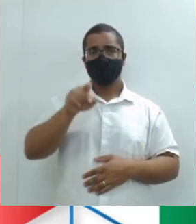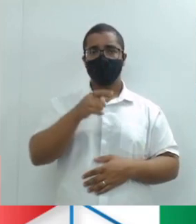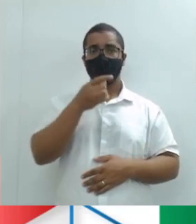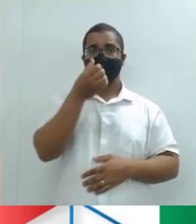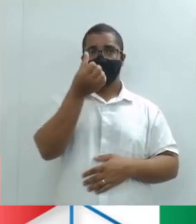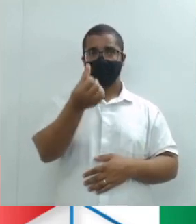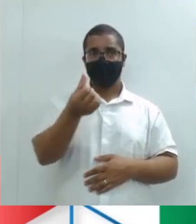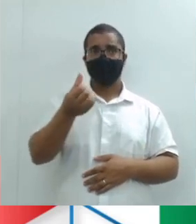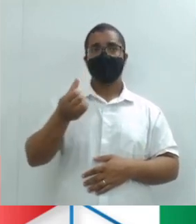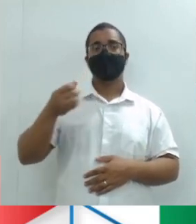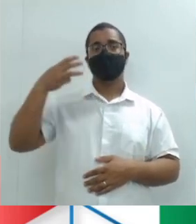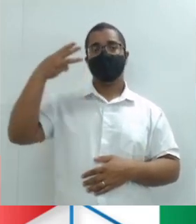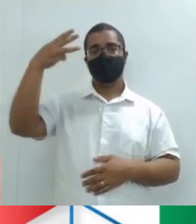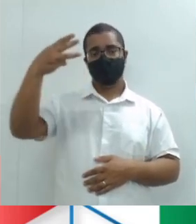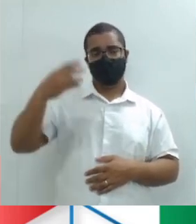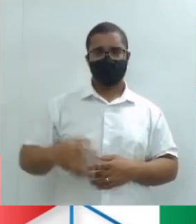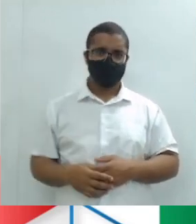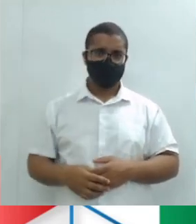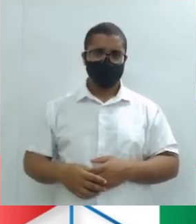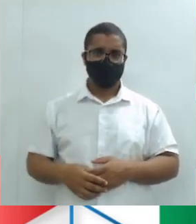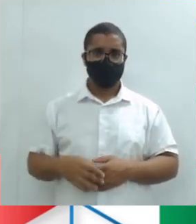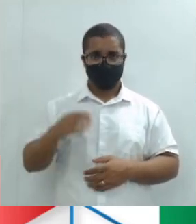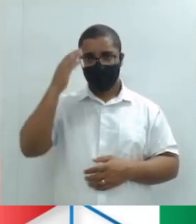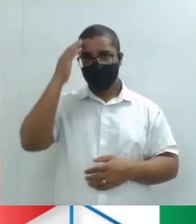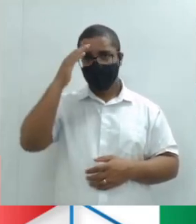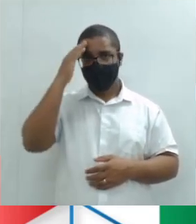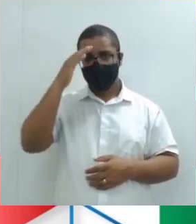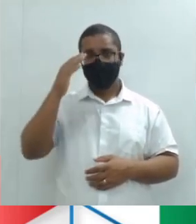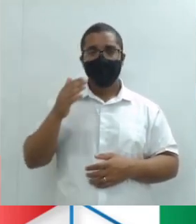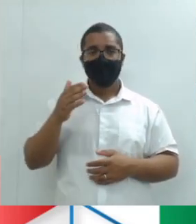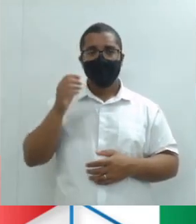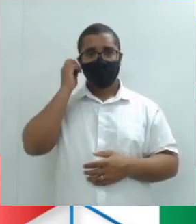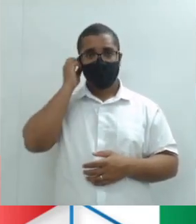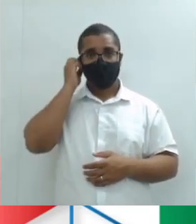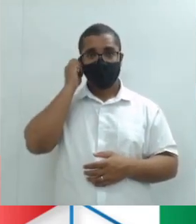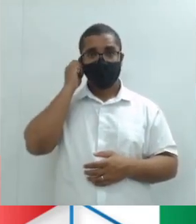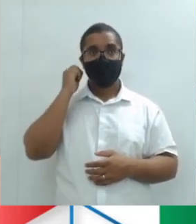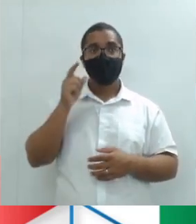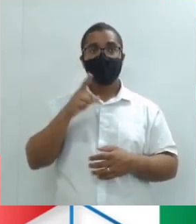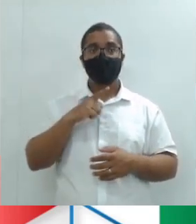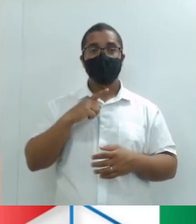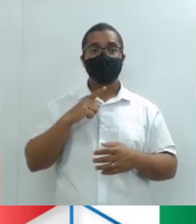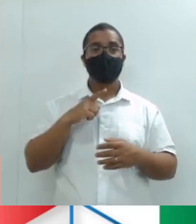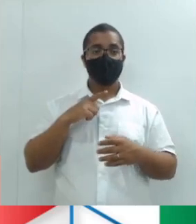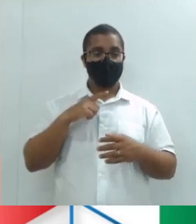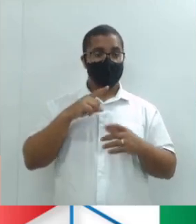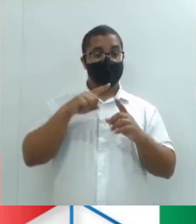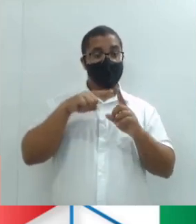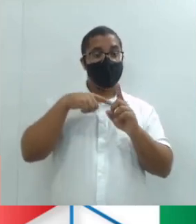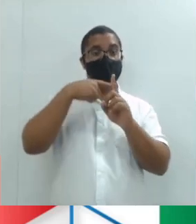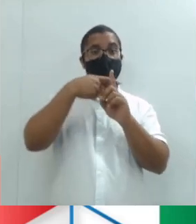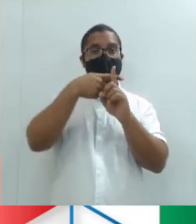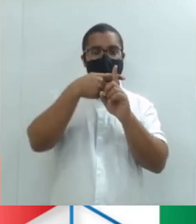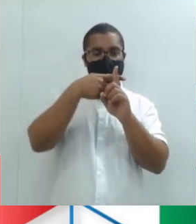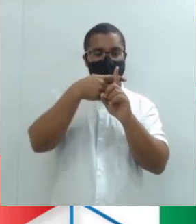de 3. Em regra matemática, a gente fala assim, ó. Dá-se o sinal de maior, que é o mais do 4,